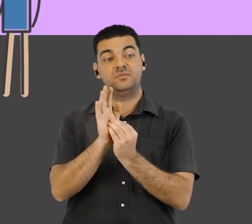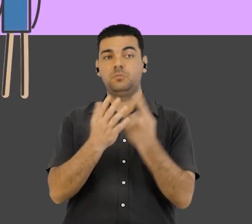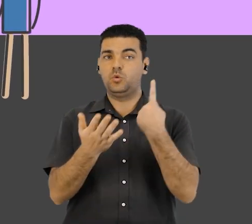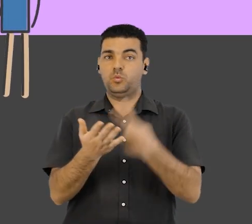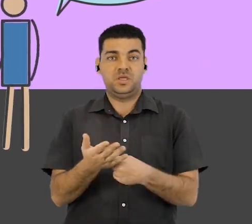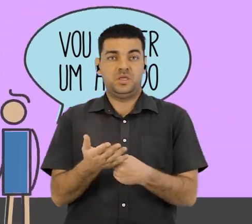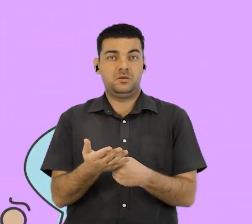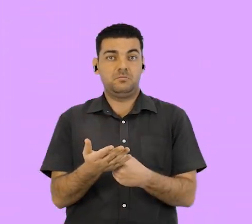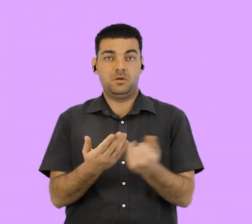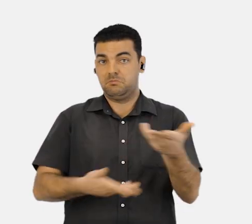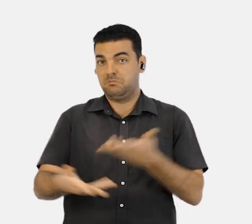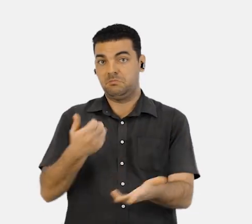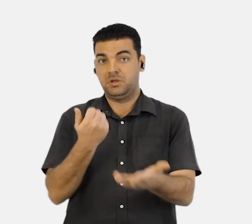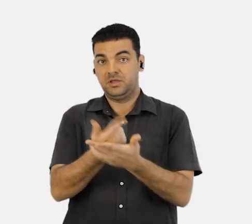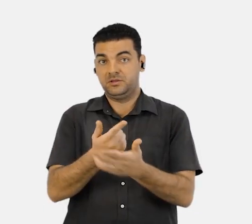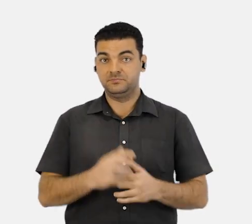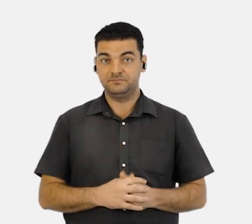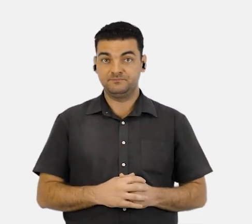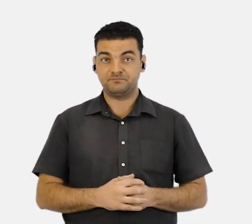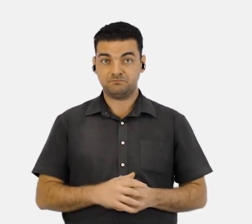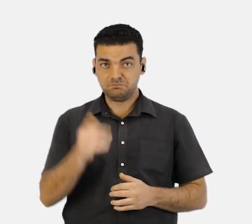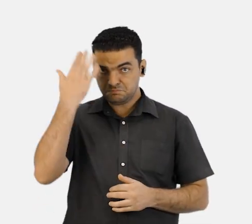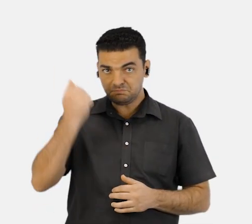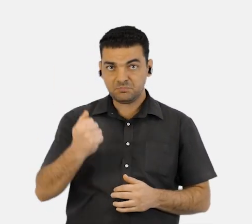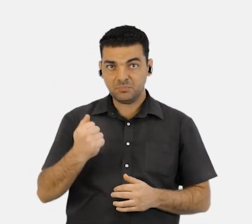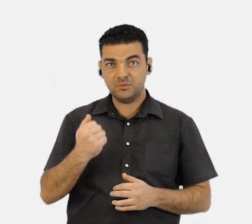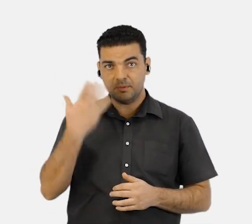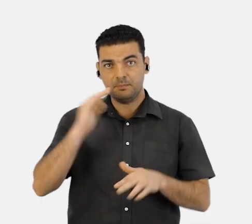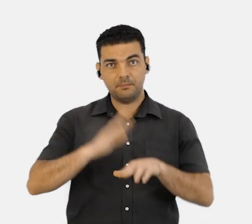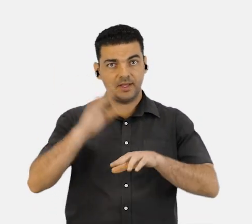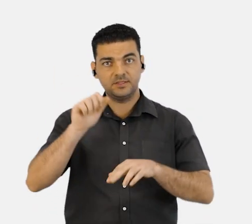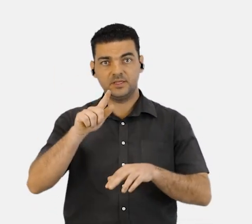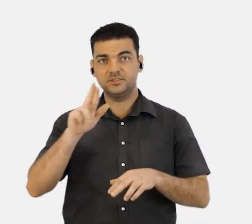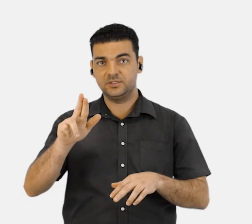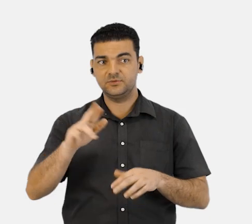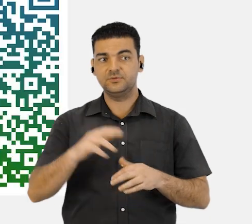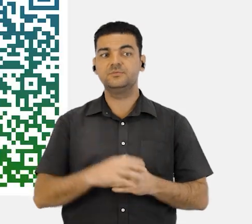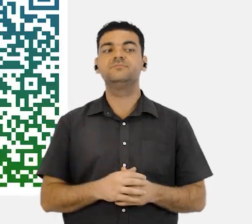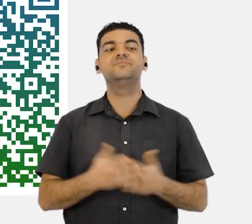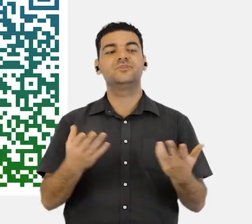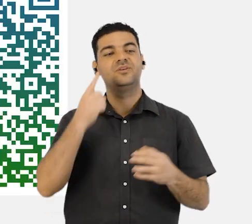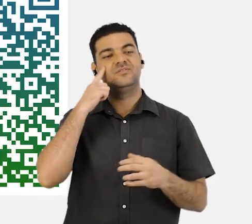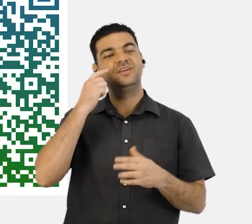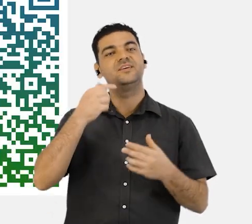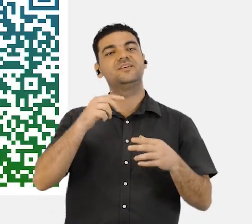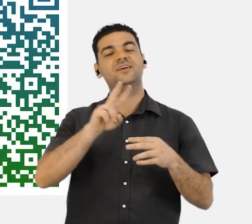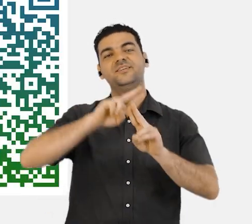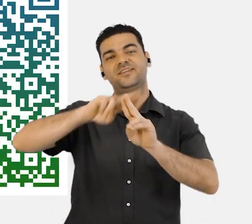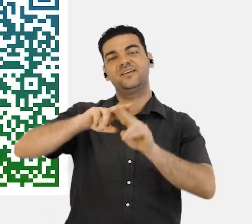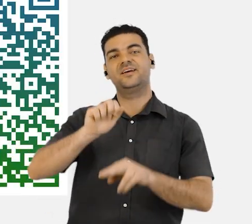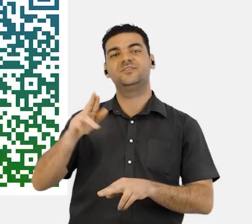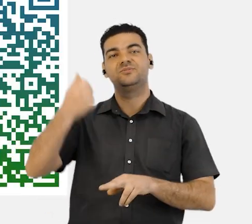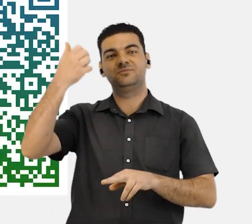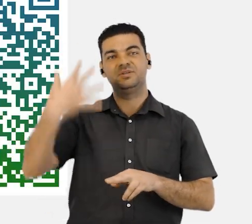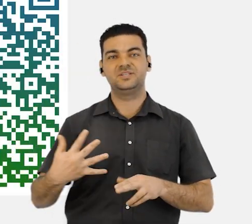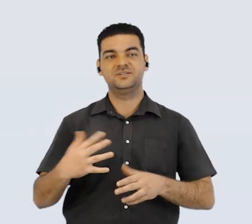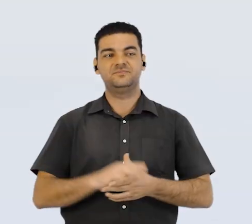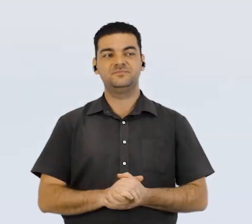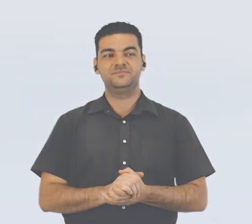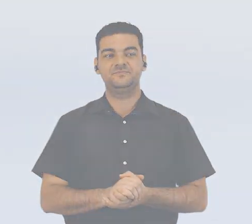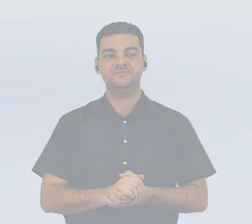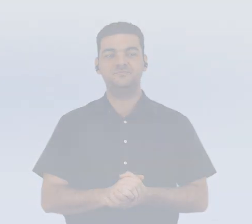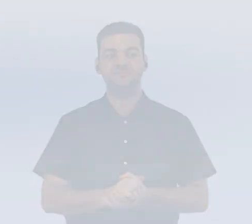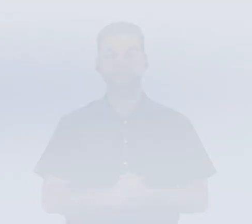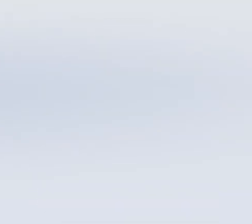através de um acordo. Quer saber mais sobre a AGU e o mundo jurídico? Hashtag AGU Explica. Até mais!